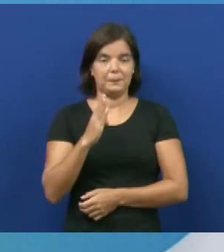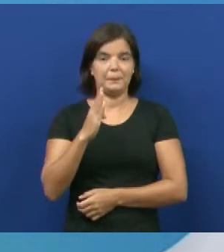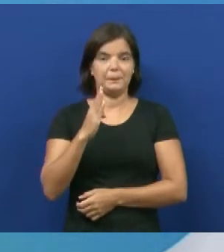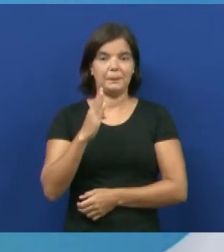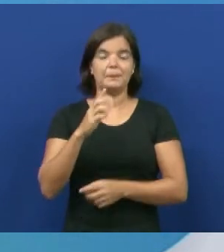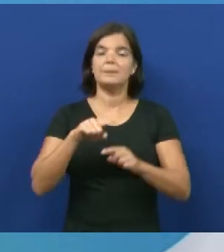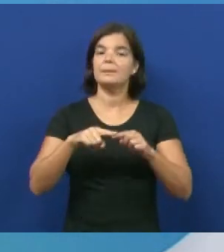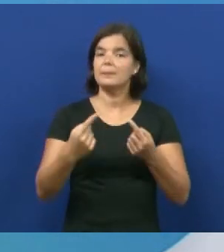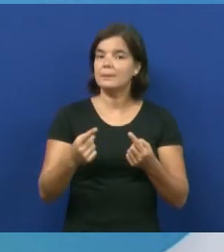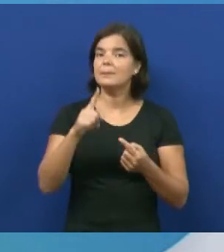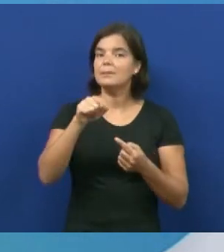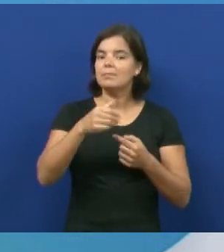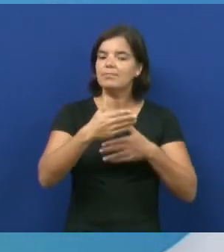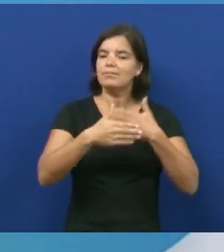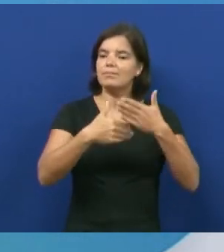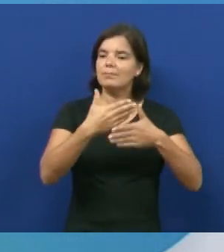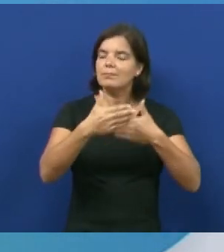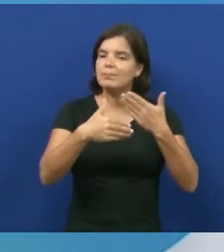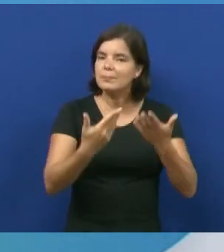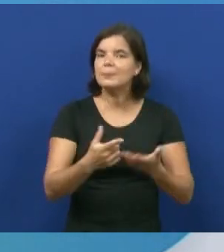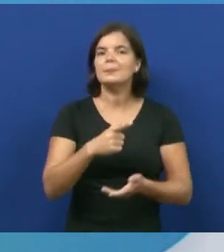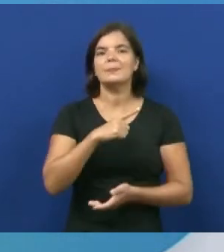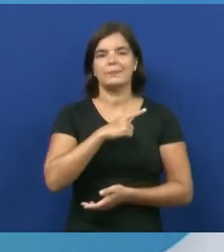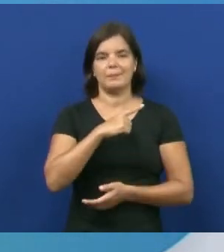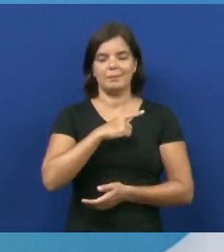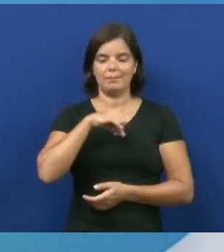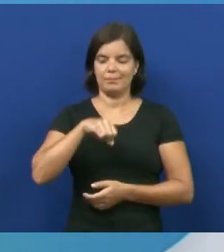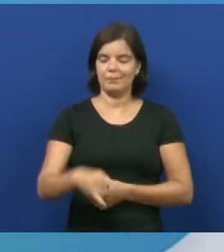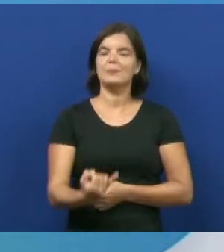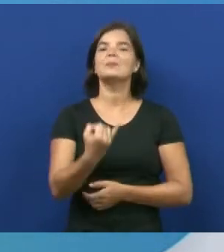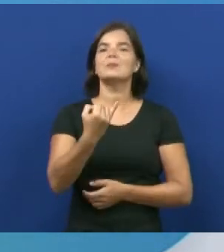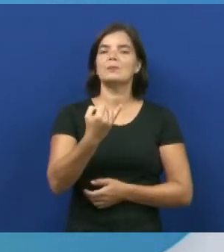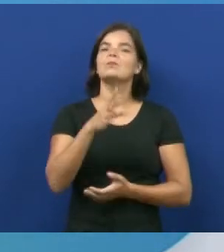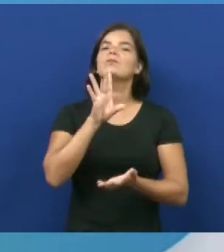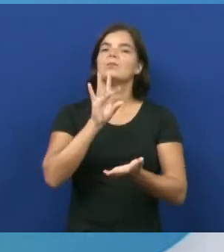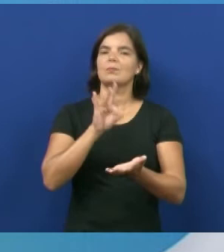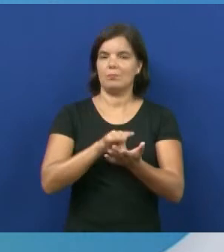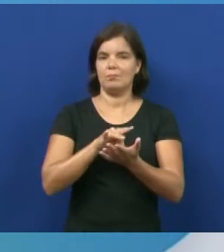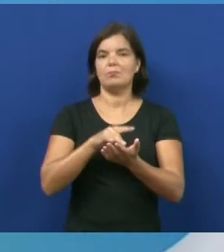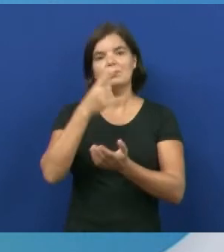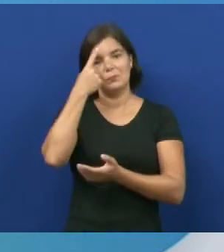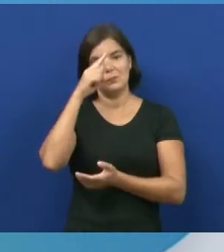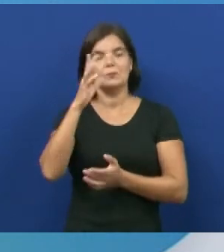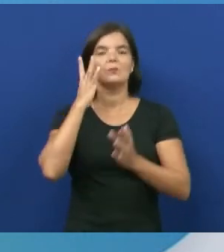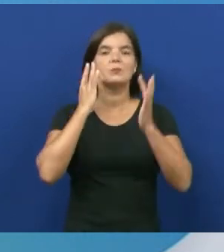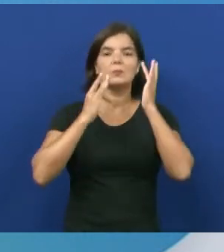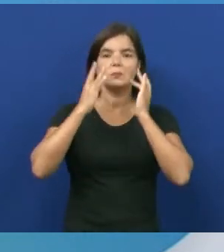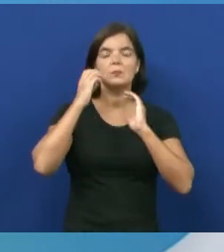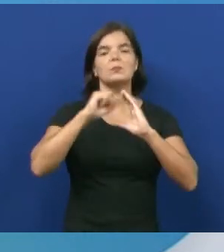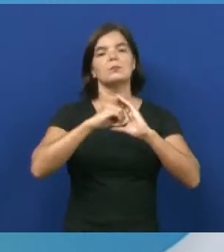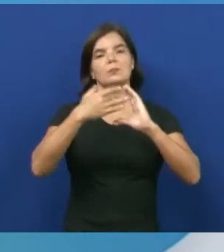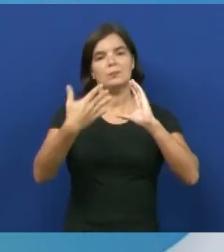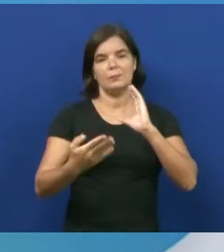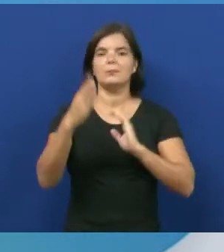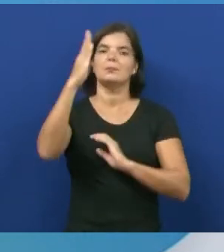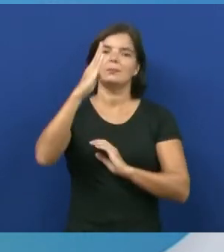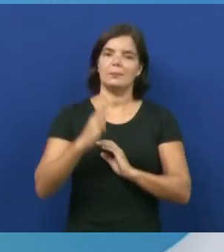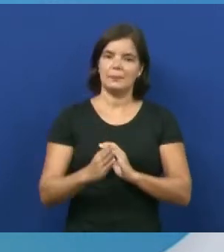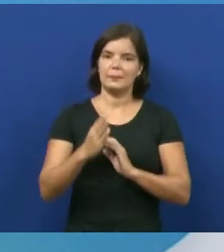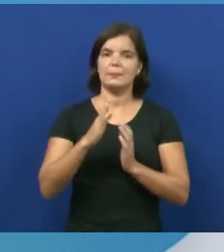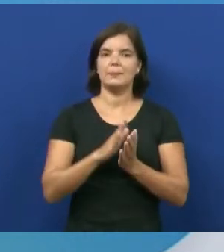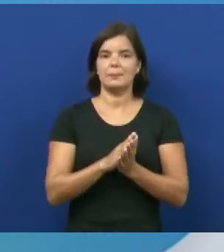então. Então, é a partir desse momento que nós vamos ter a oportunidade de fato criar um teatro com características